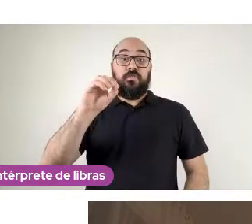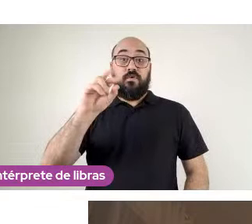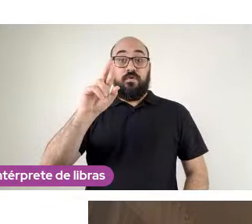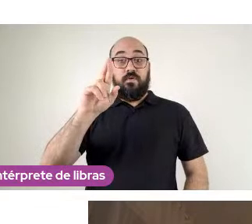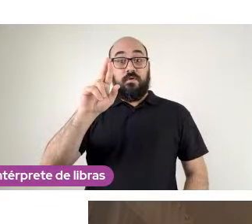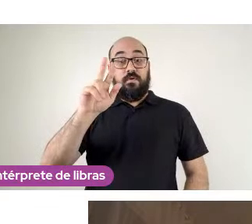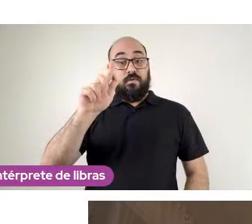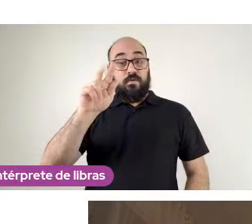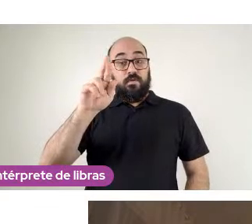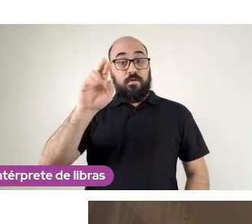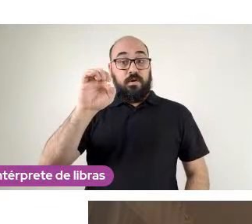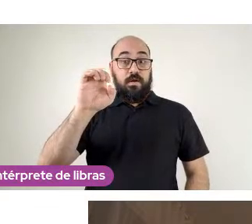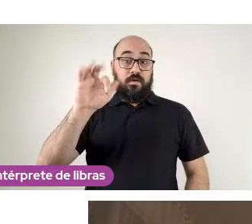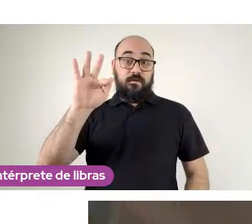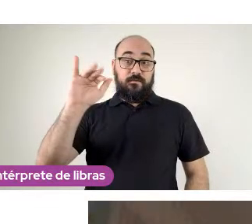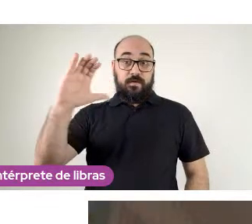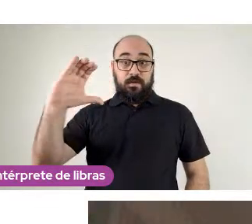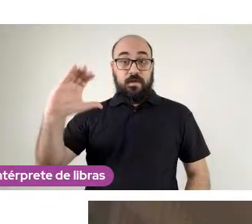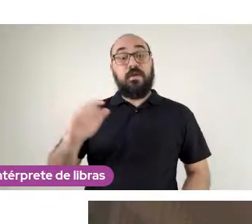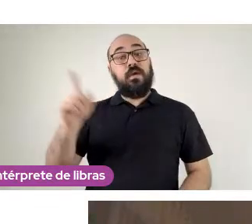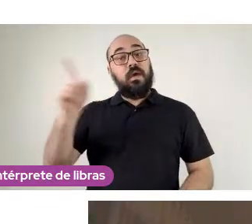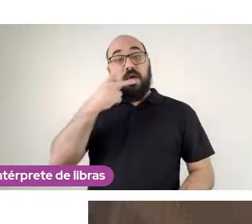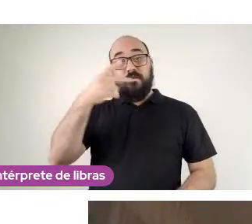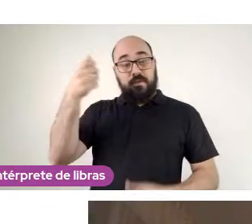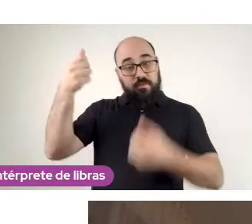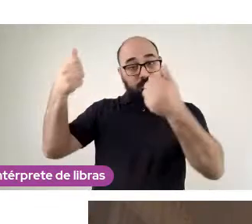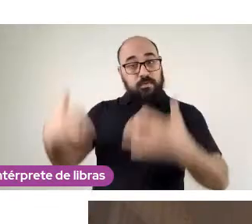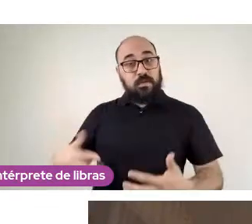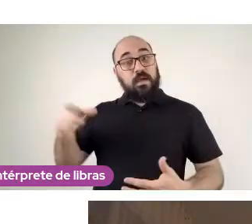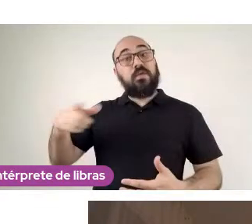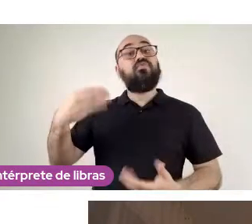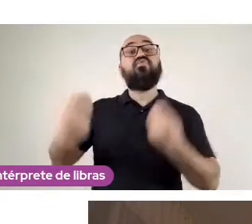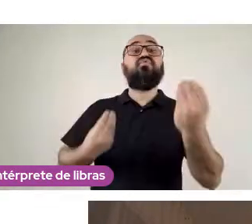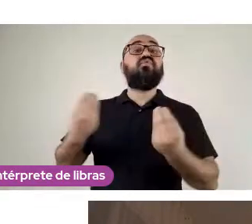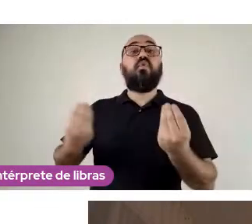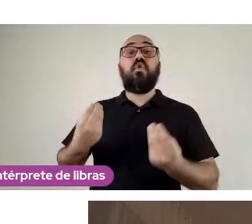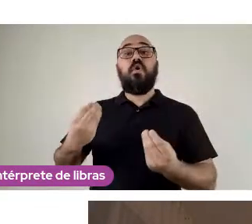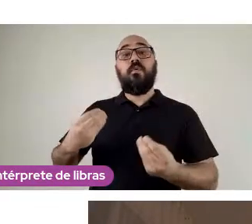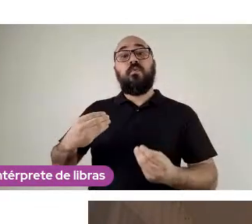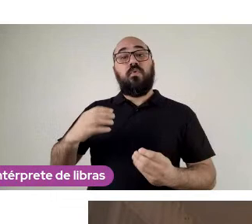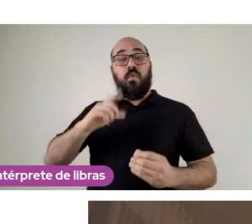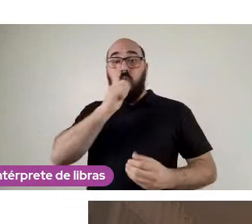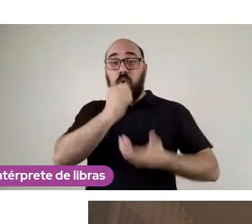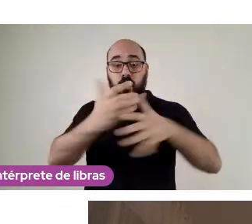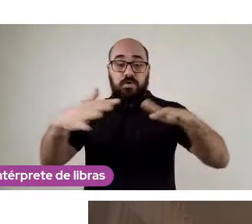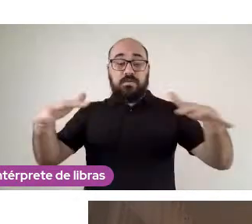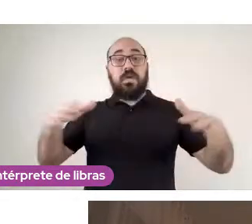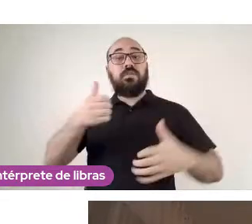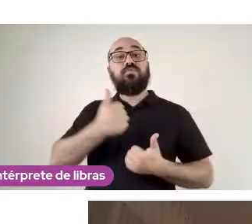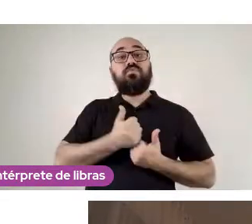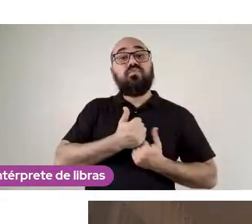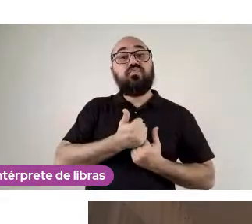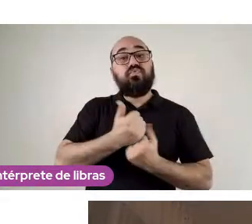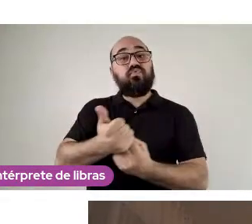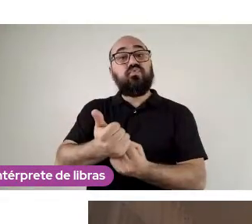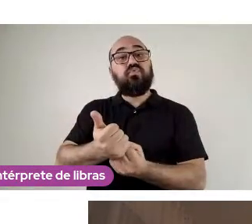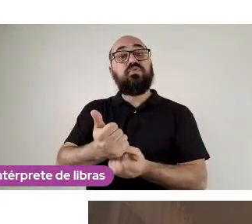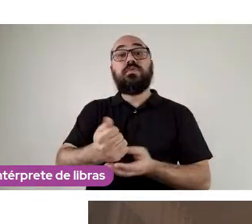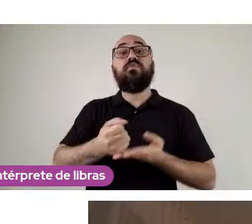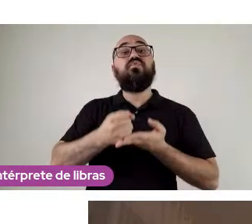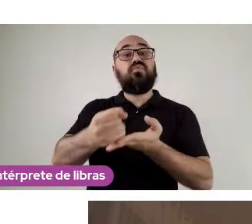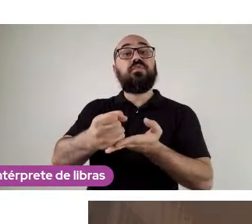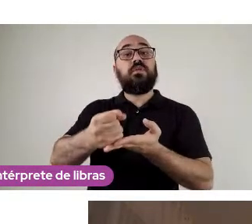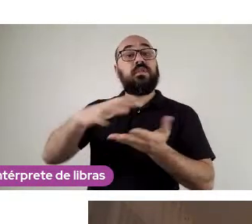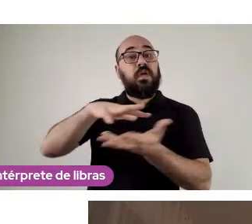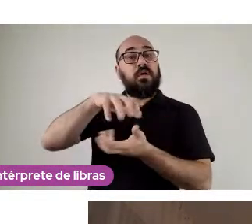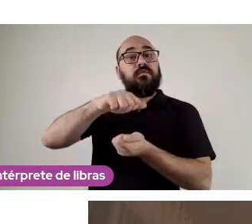sua contribuição para esse oceano sustentável, as ações que a gente vê, né, pelo mundo com